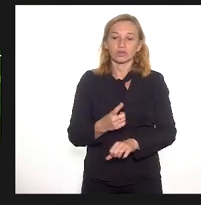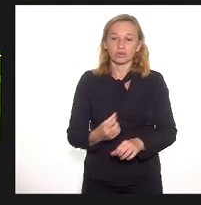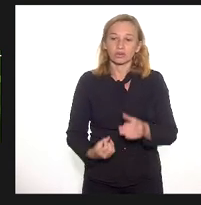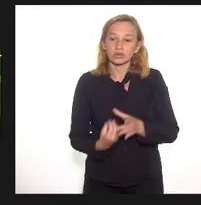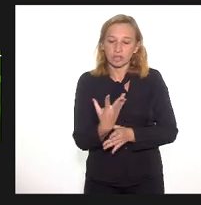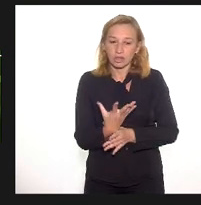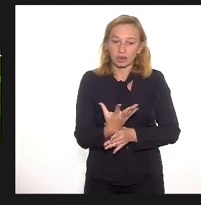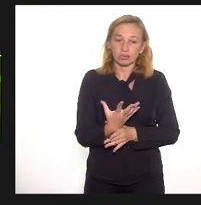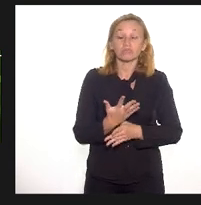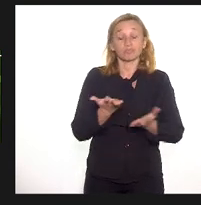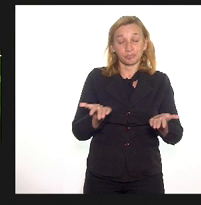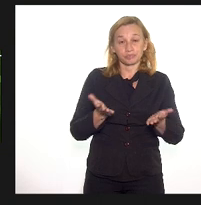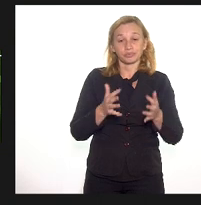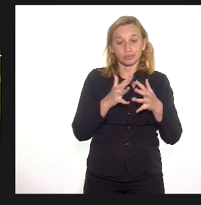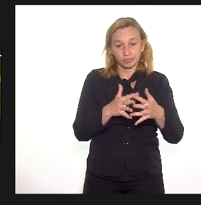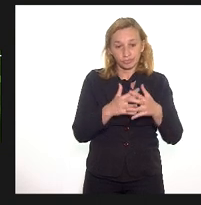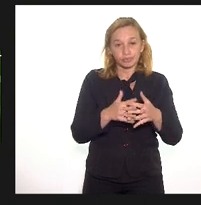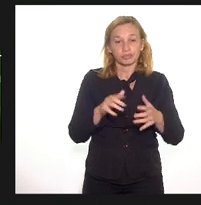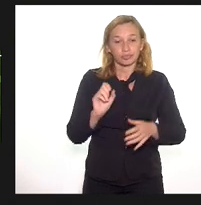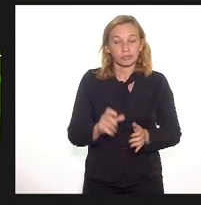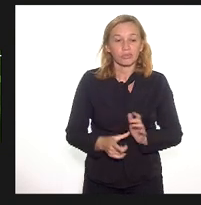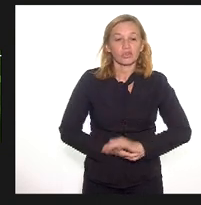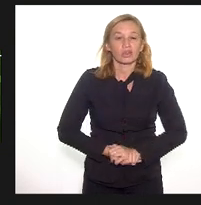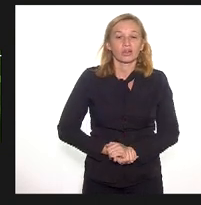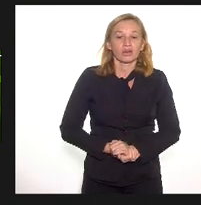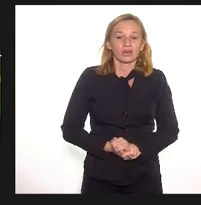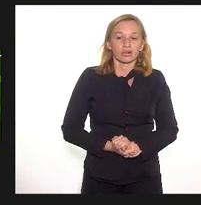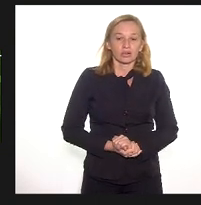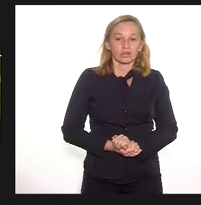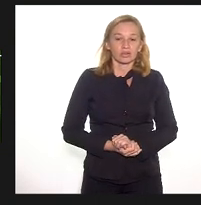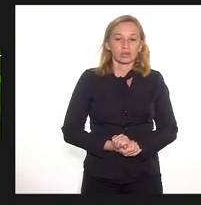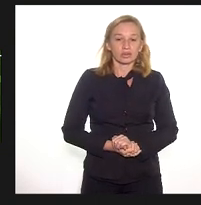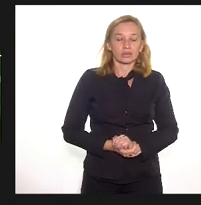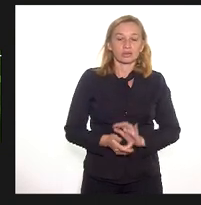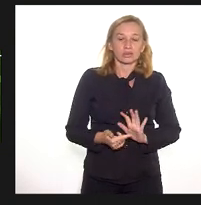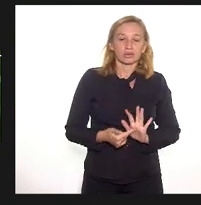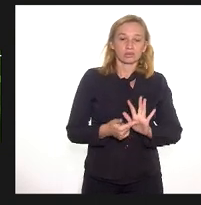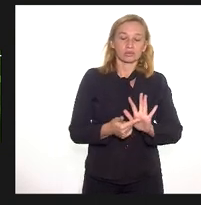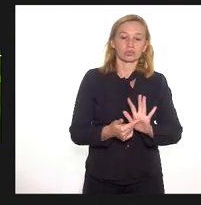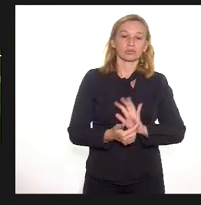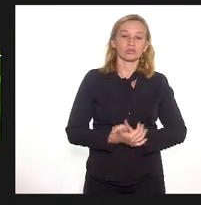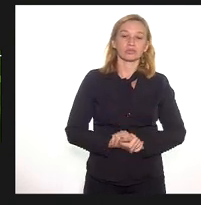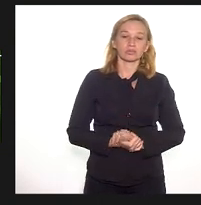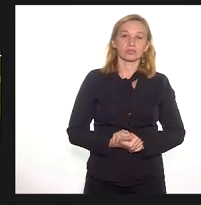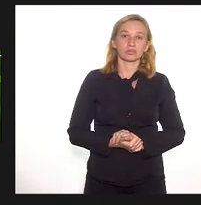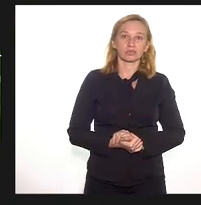esse aparente conflito, que envolvia